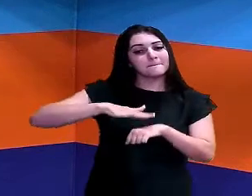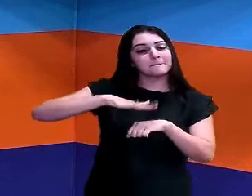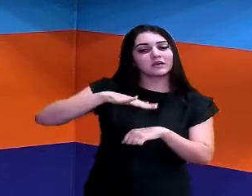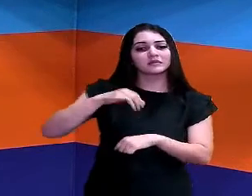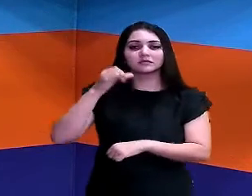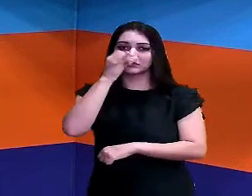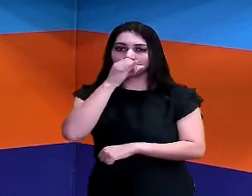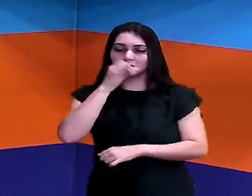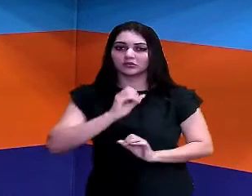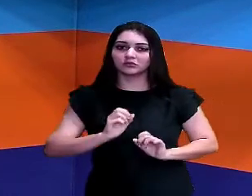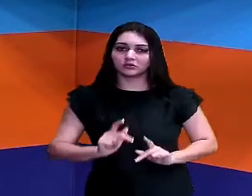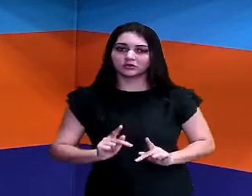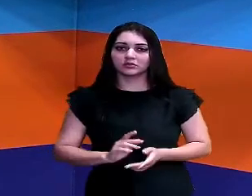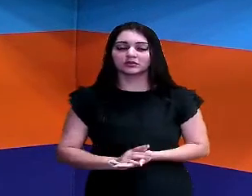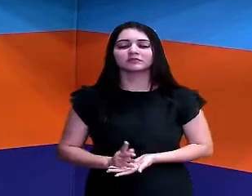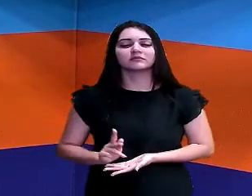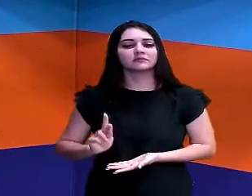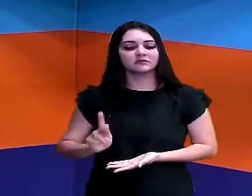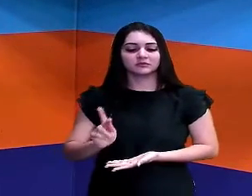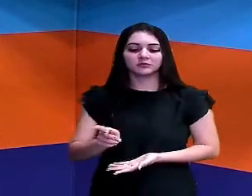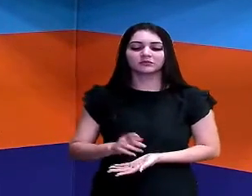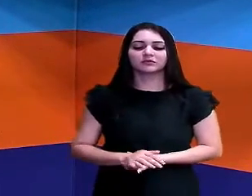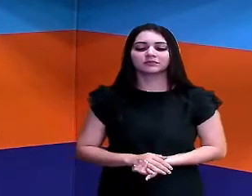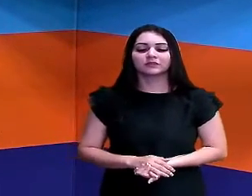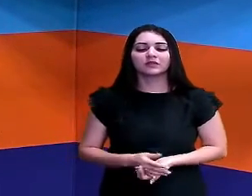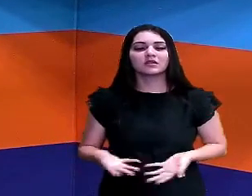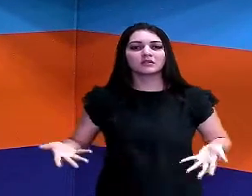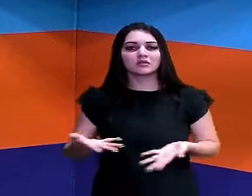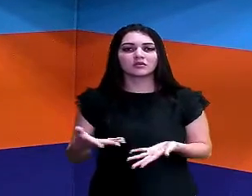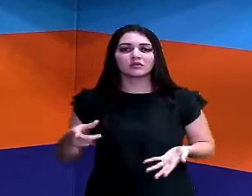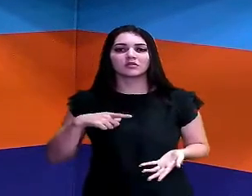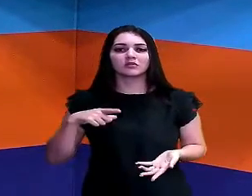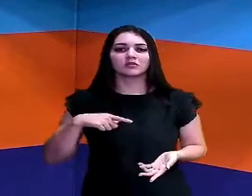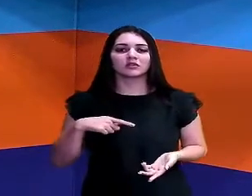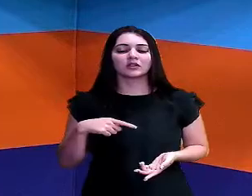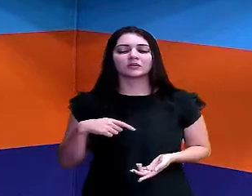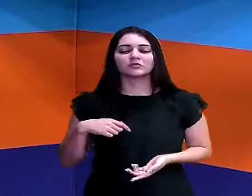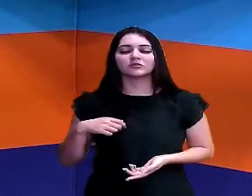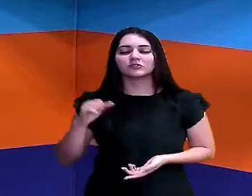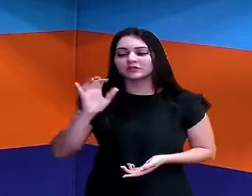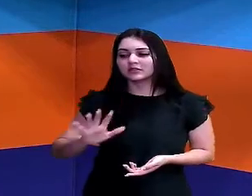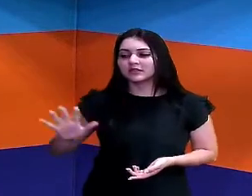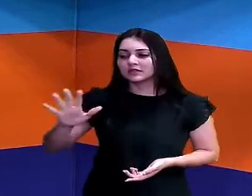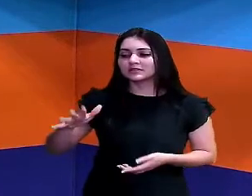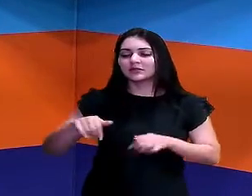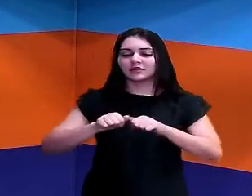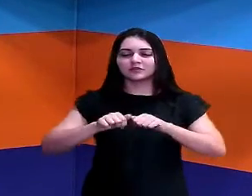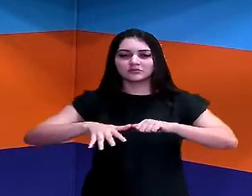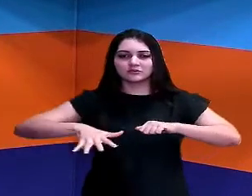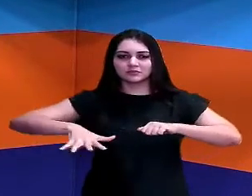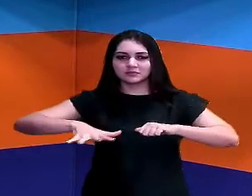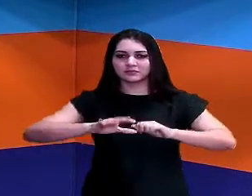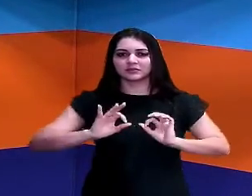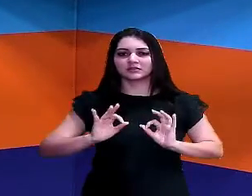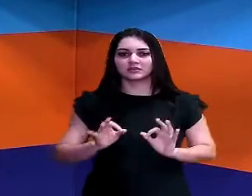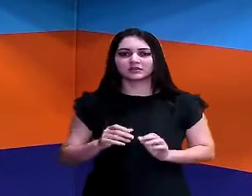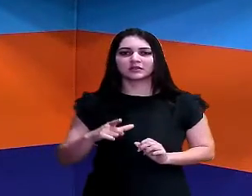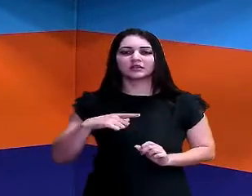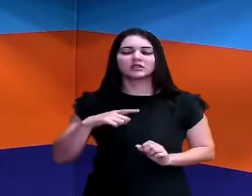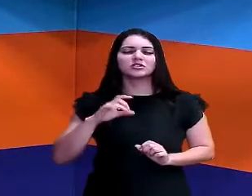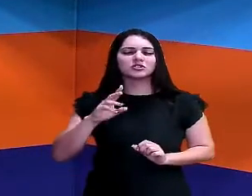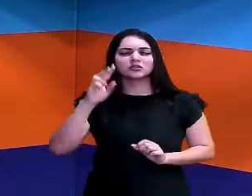bom? Então, vamos continuar. Nós vamos falar agora das nossas regiões planas, tá? Nossas figurinhas planas. E aí,